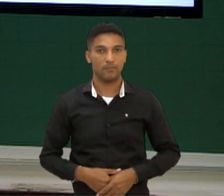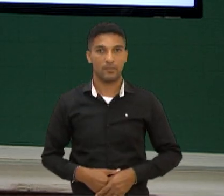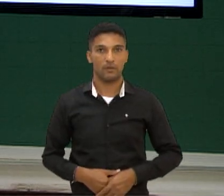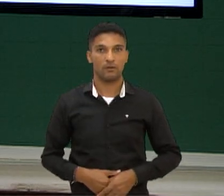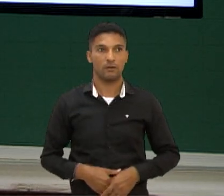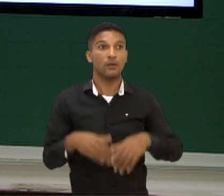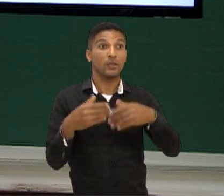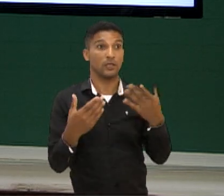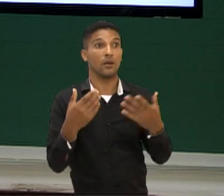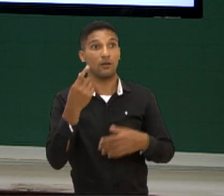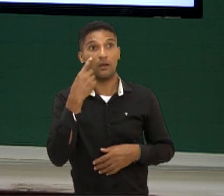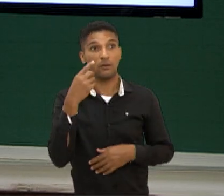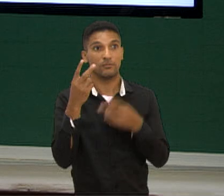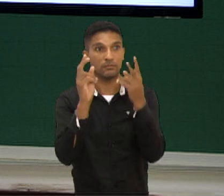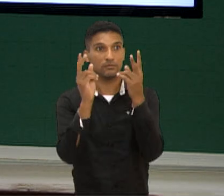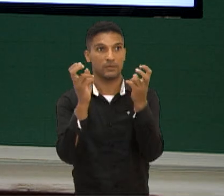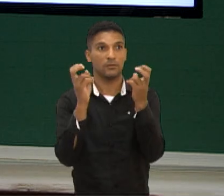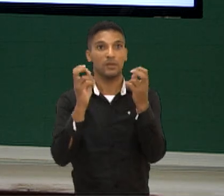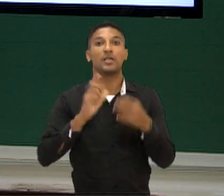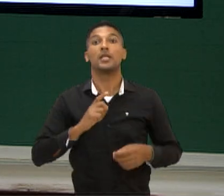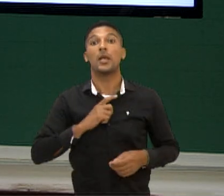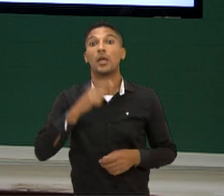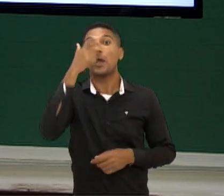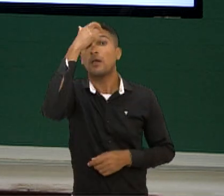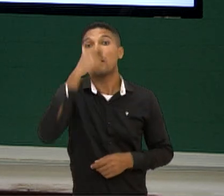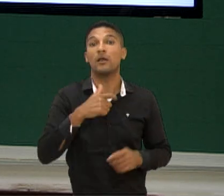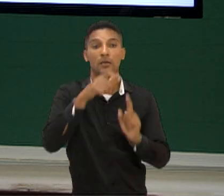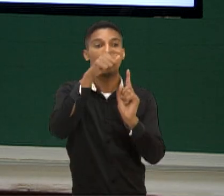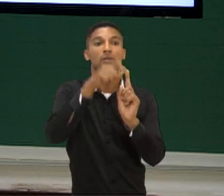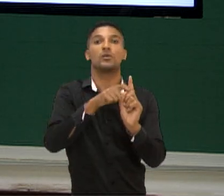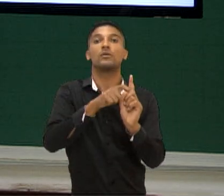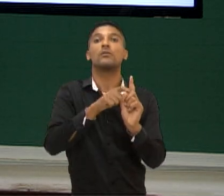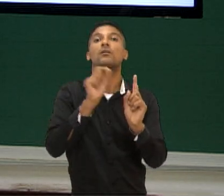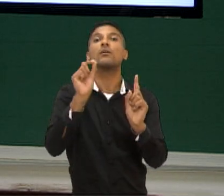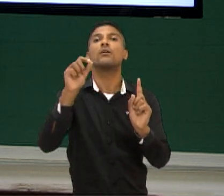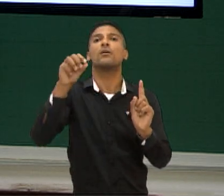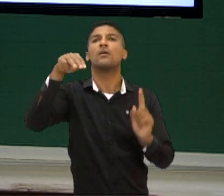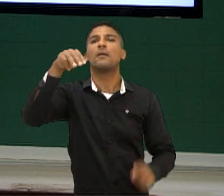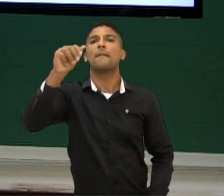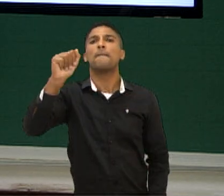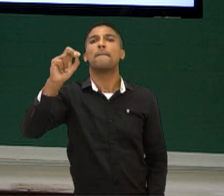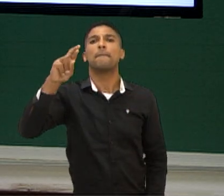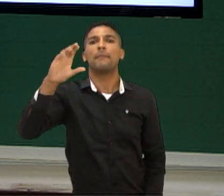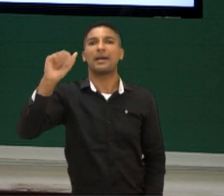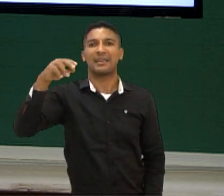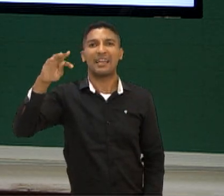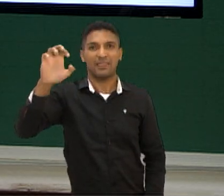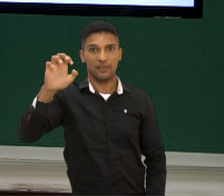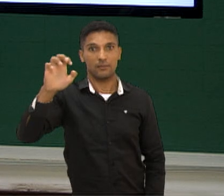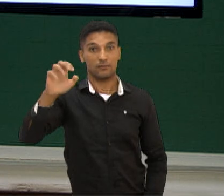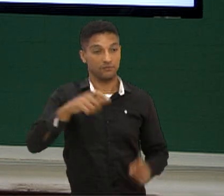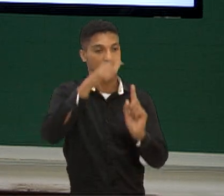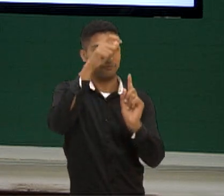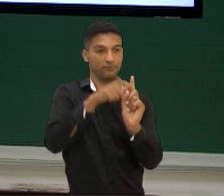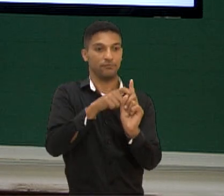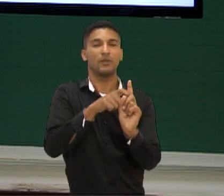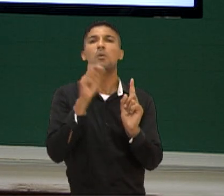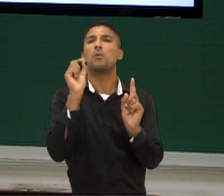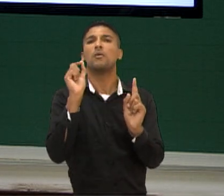né? O nome dessa pessoa é o marcante. Em festas juninas, por exemplo, é